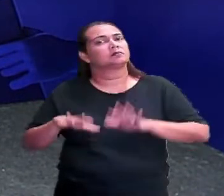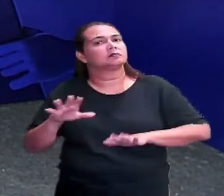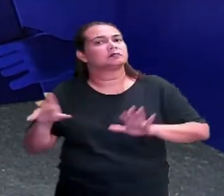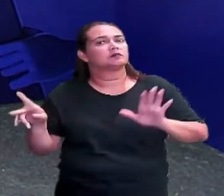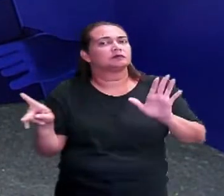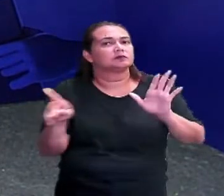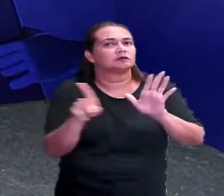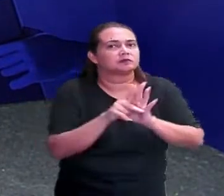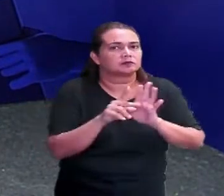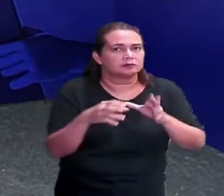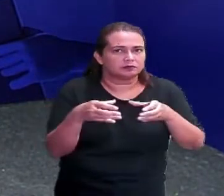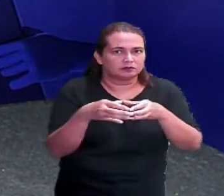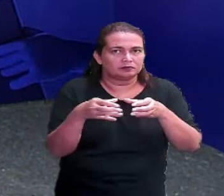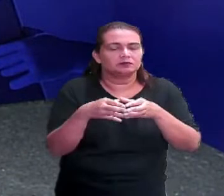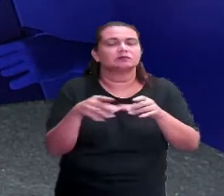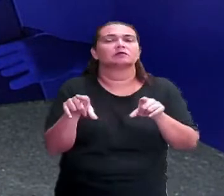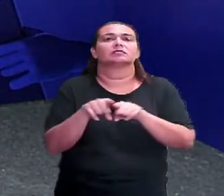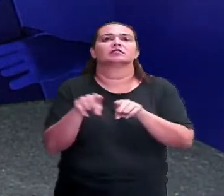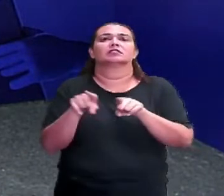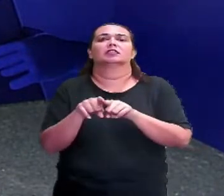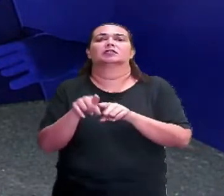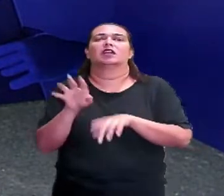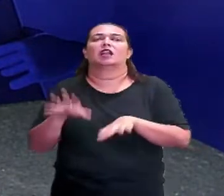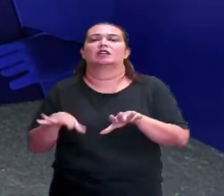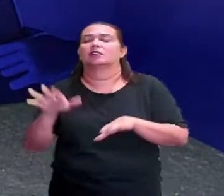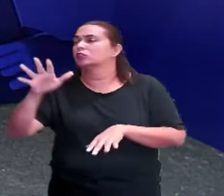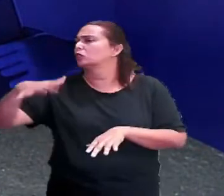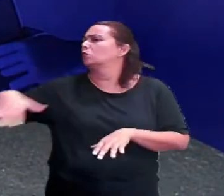grupo, é comum que muitas gírias não sejam